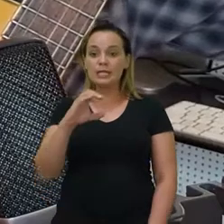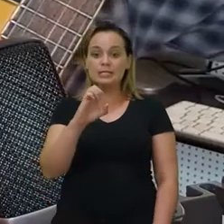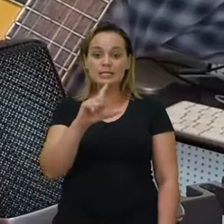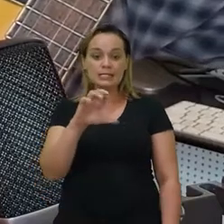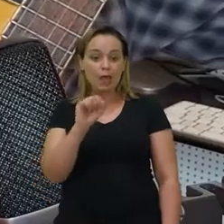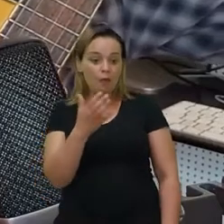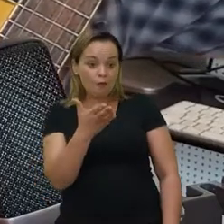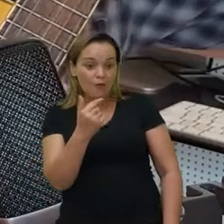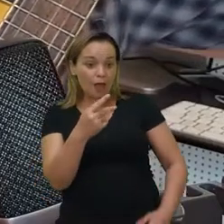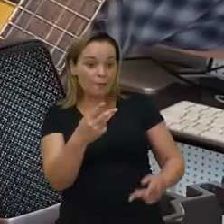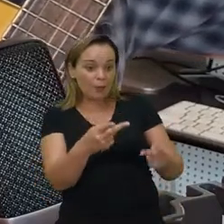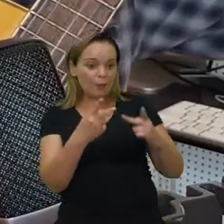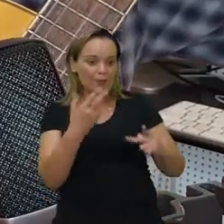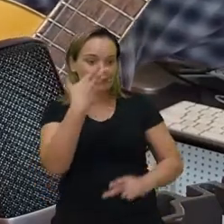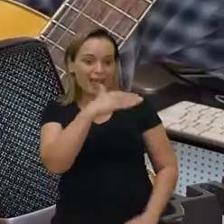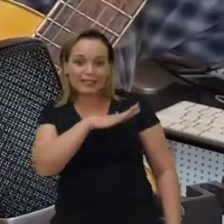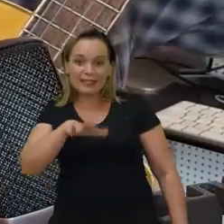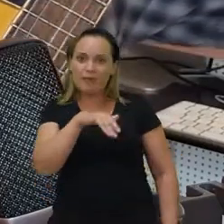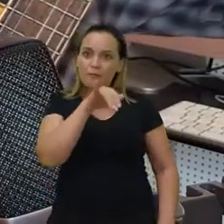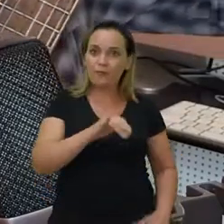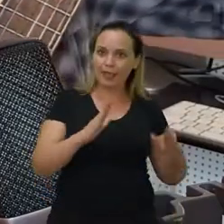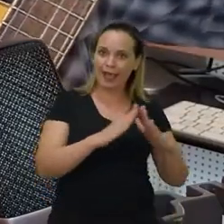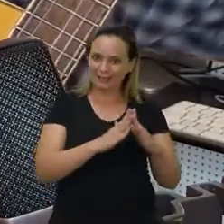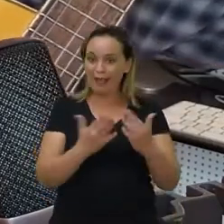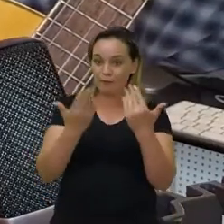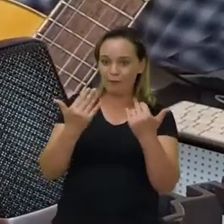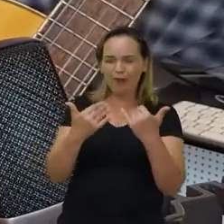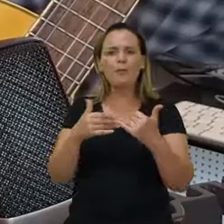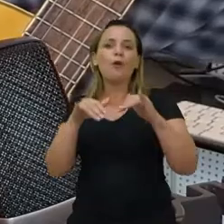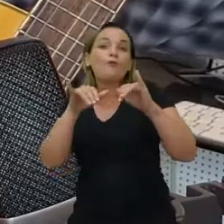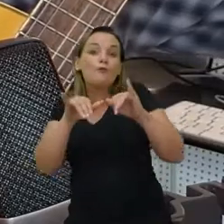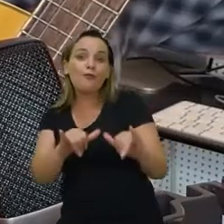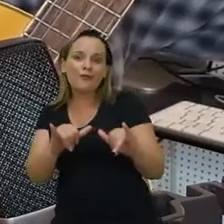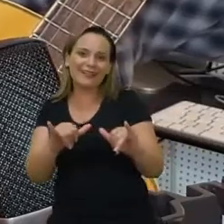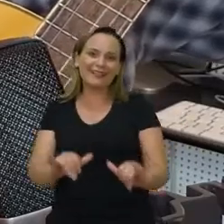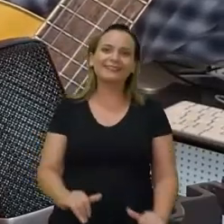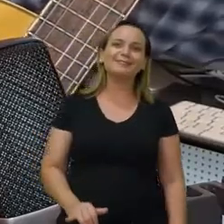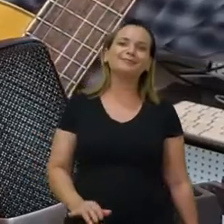Celso, bora convidar a criançada para ficar em casa? Bora lá. Bora não, vamos ficar.